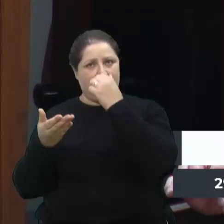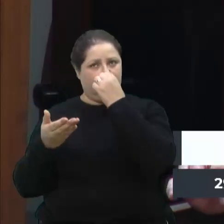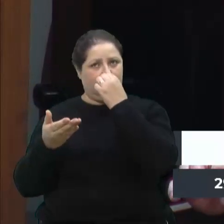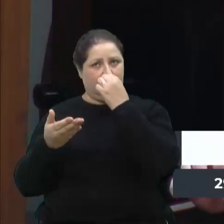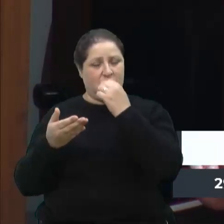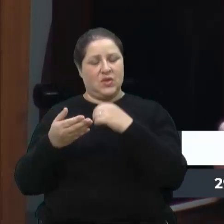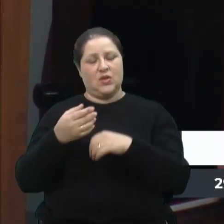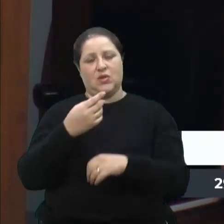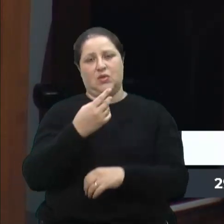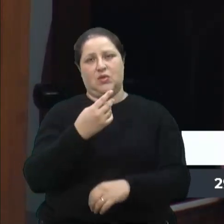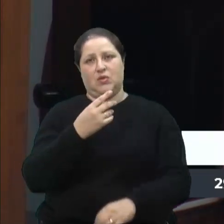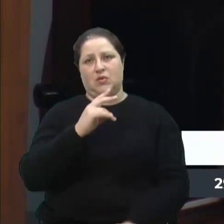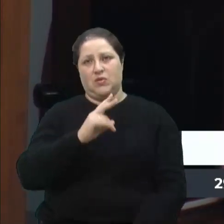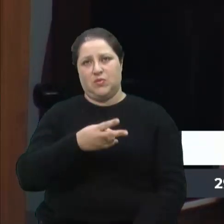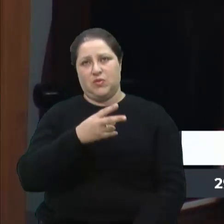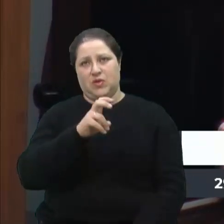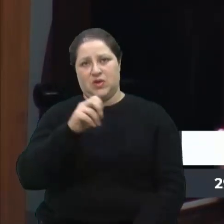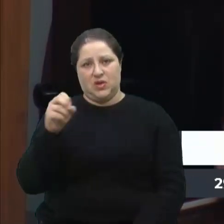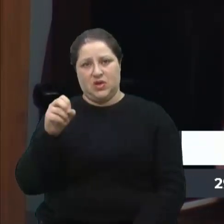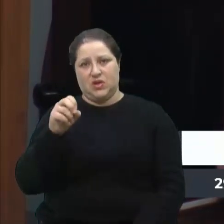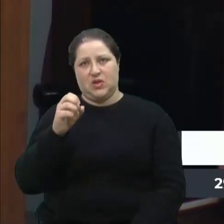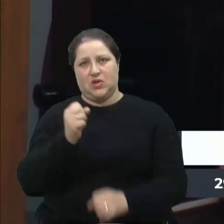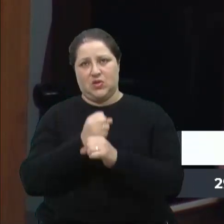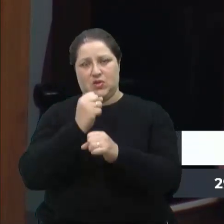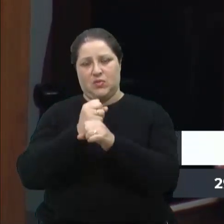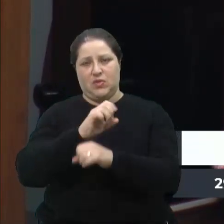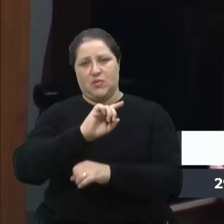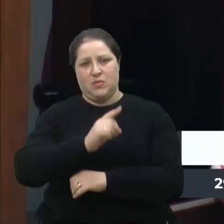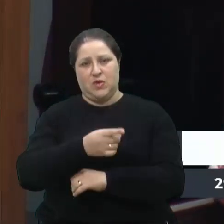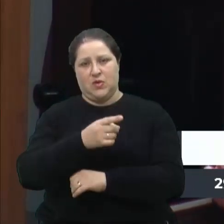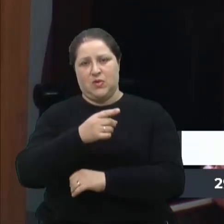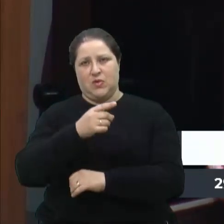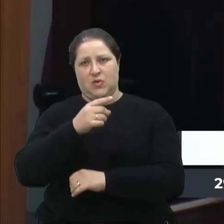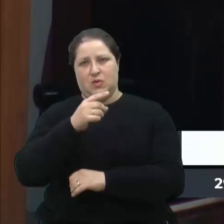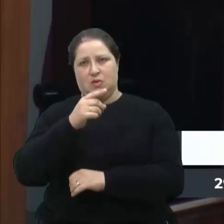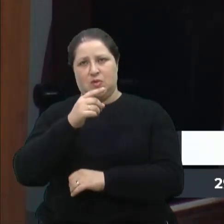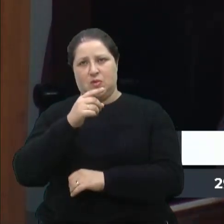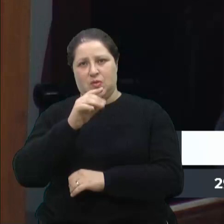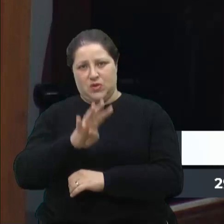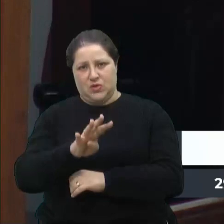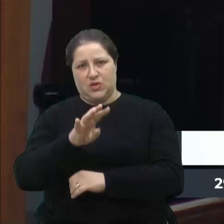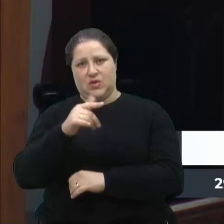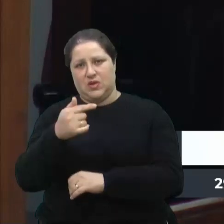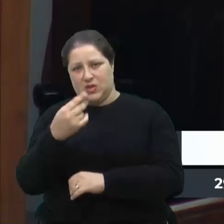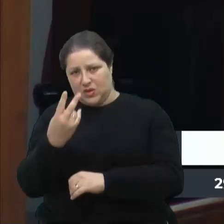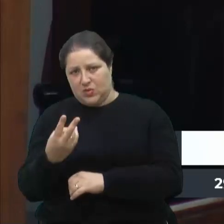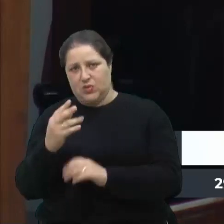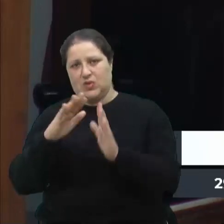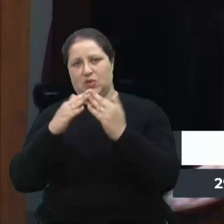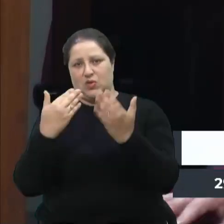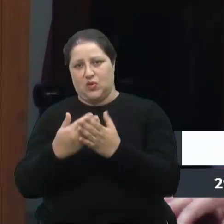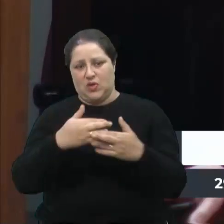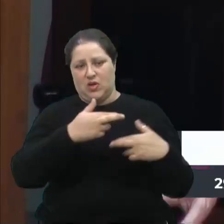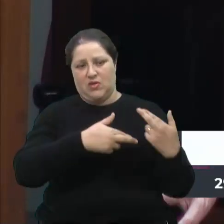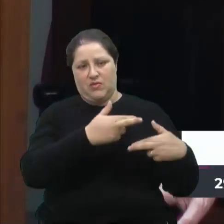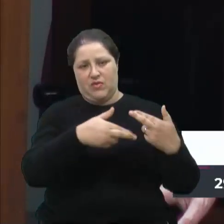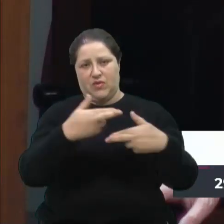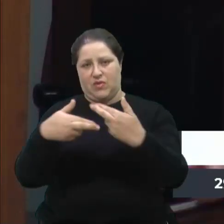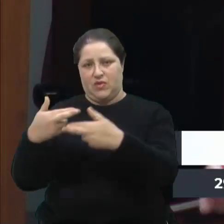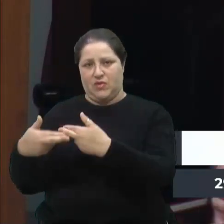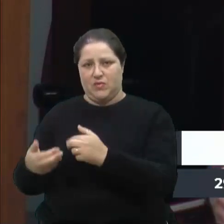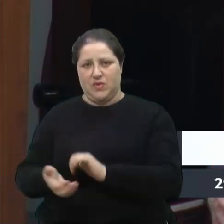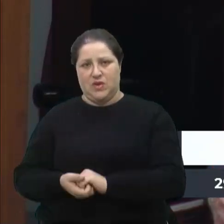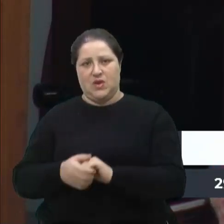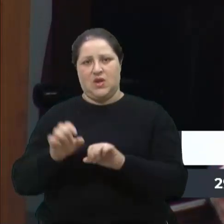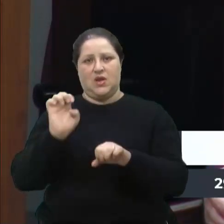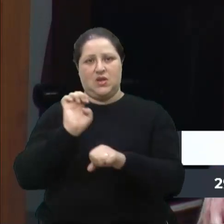2.500 obras. Em 1.472 escolas ele está reformando. 1.472 escolas. É o